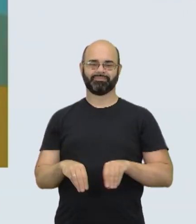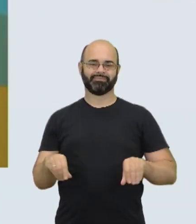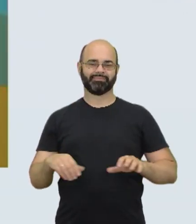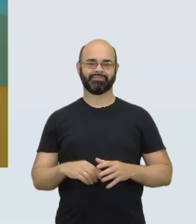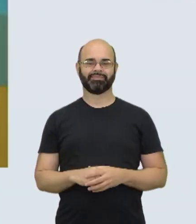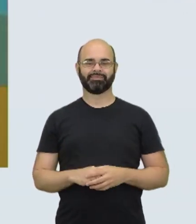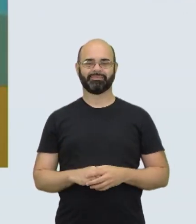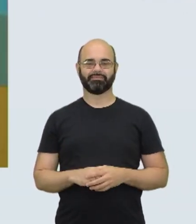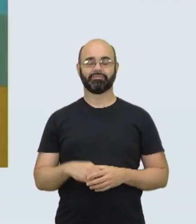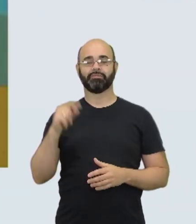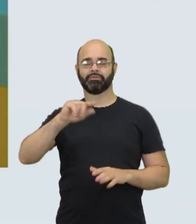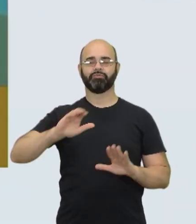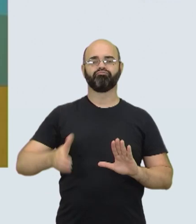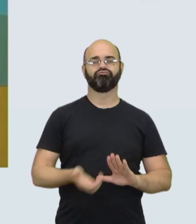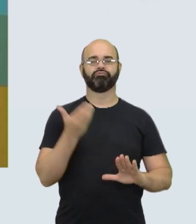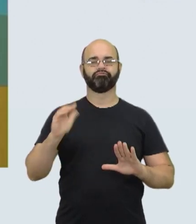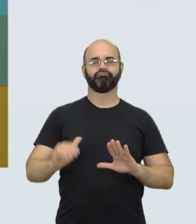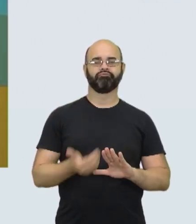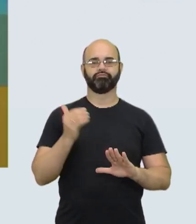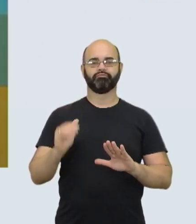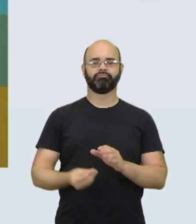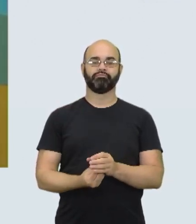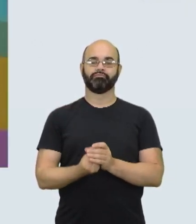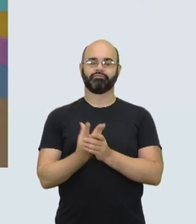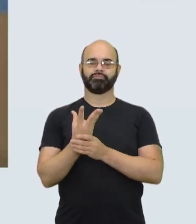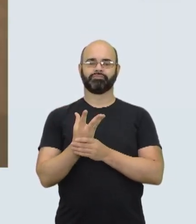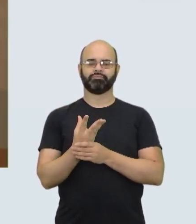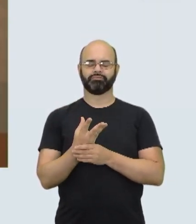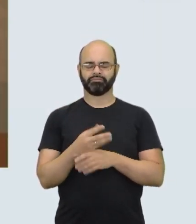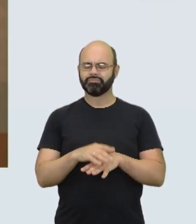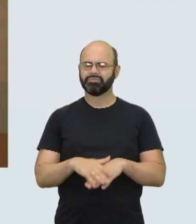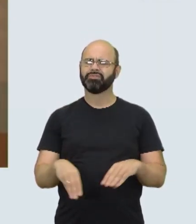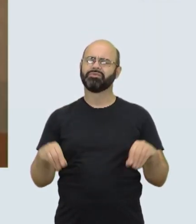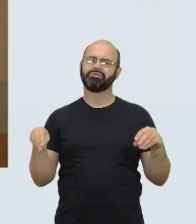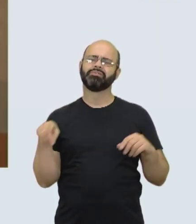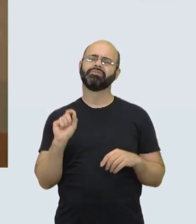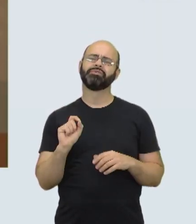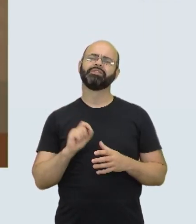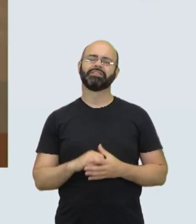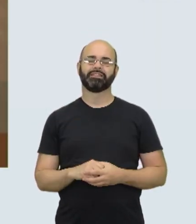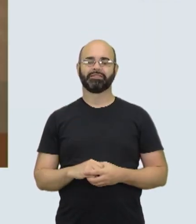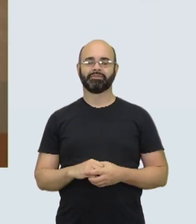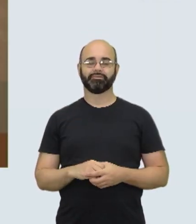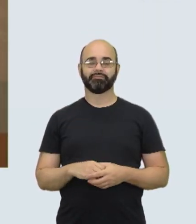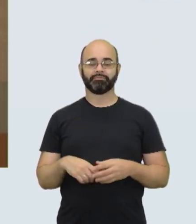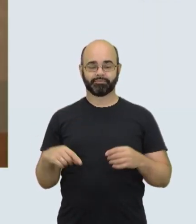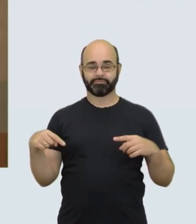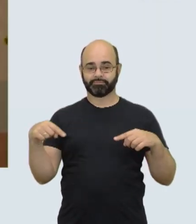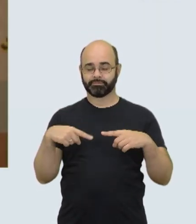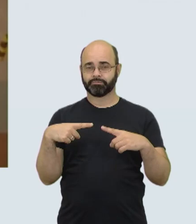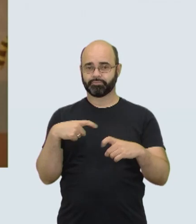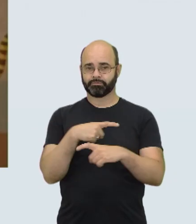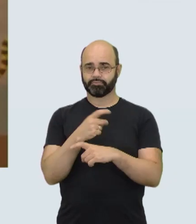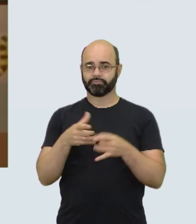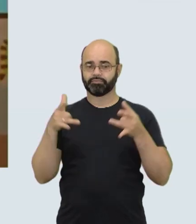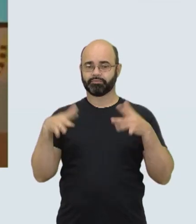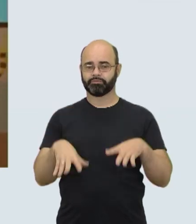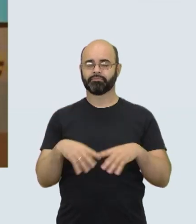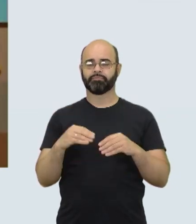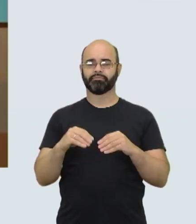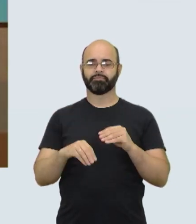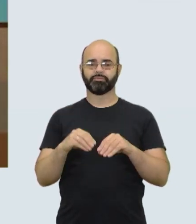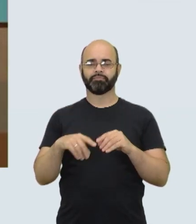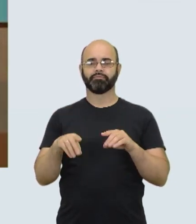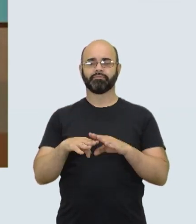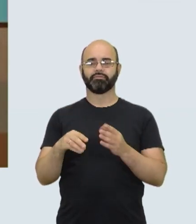É onde você planta? O que é o solo? O solo é formado por micro-organismos, matéria orgânica